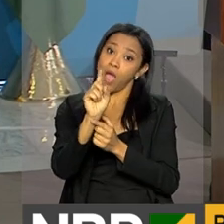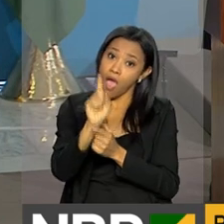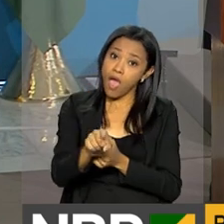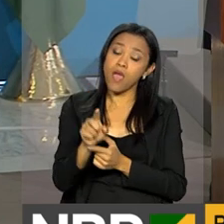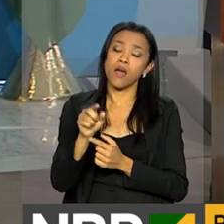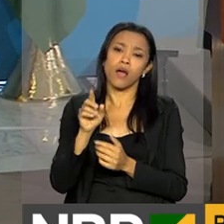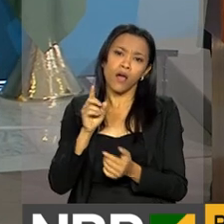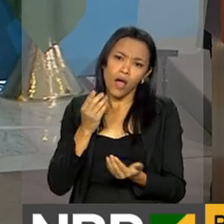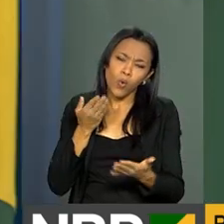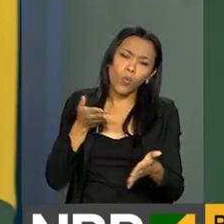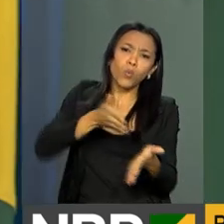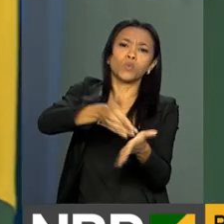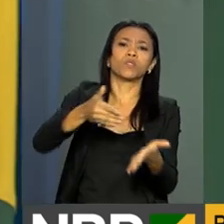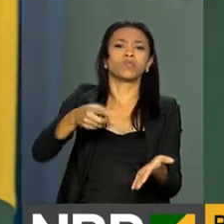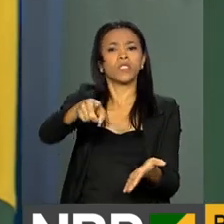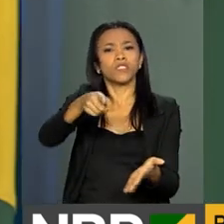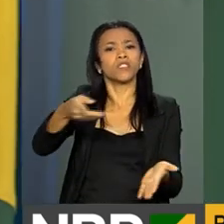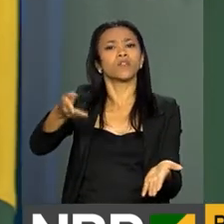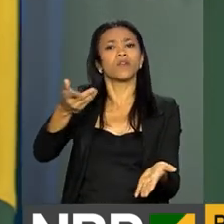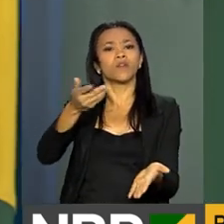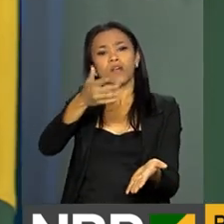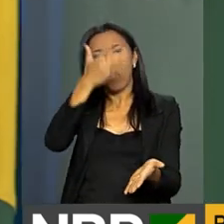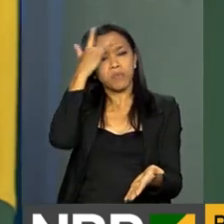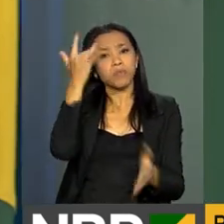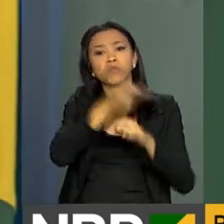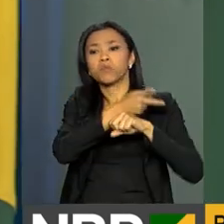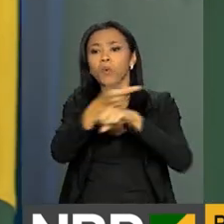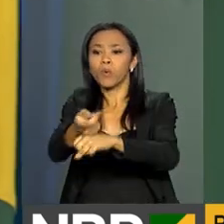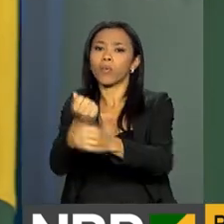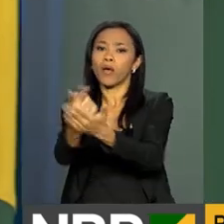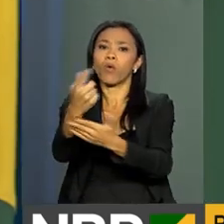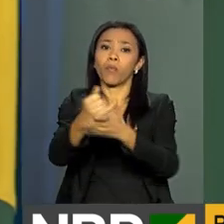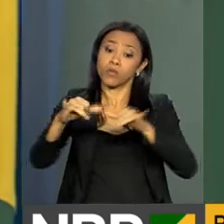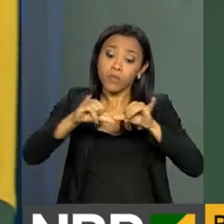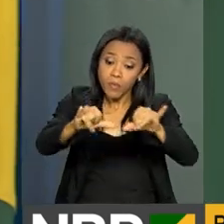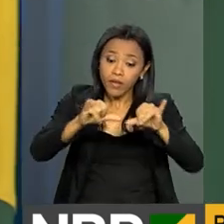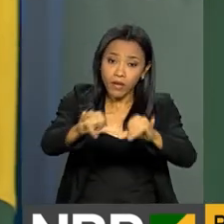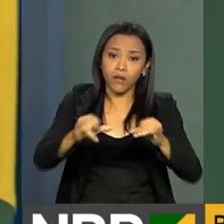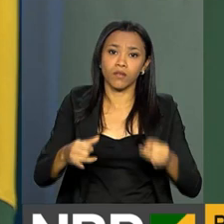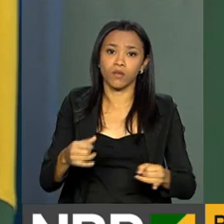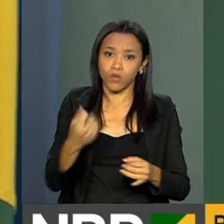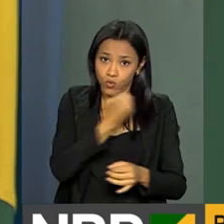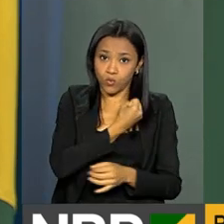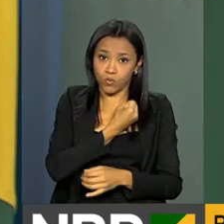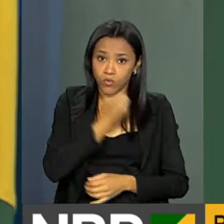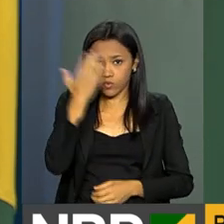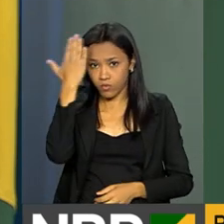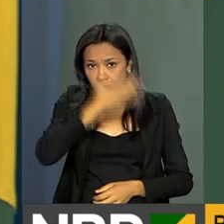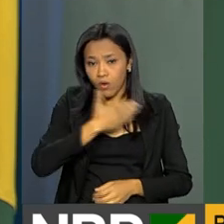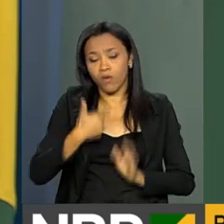vai para o cidadão. E convenhamos, os números são expressivos.